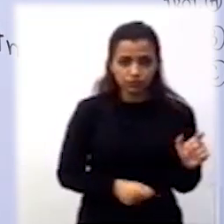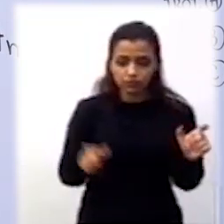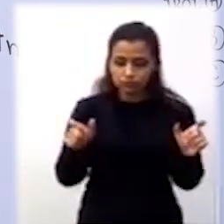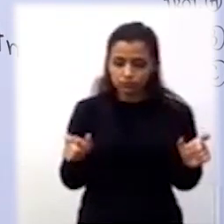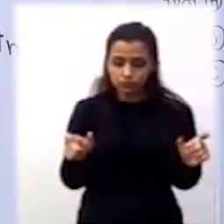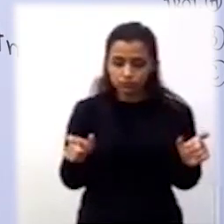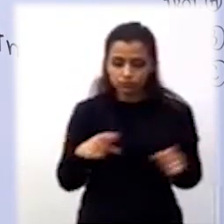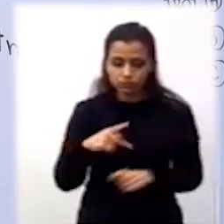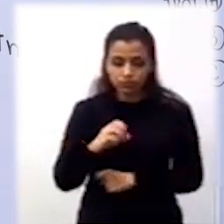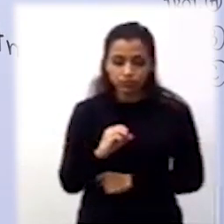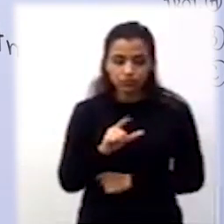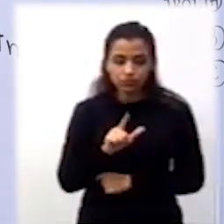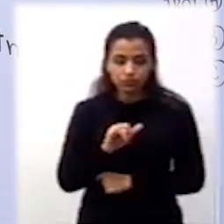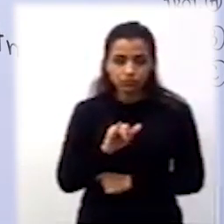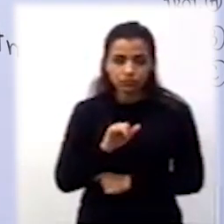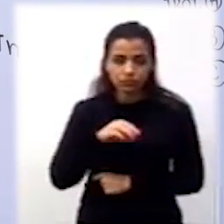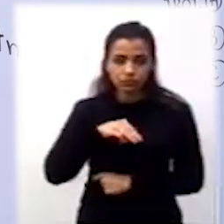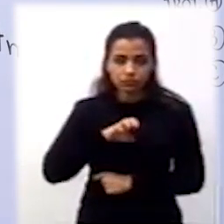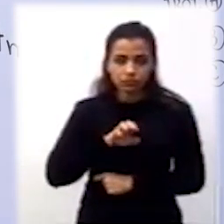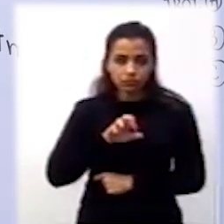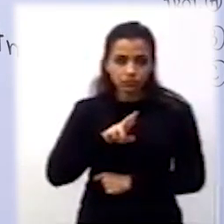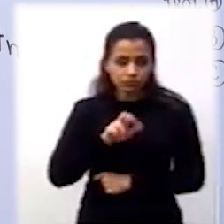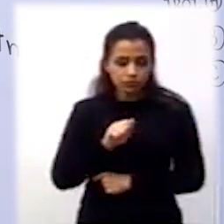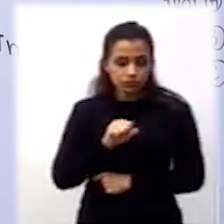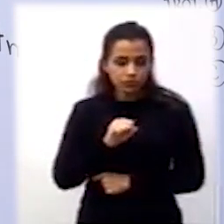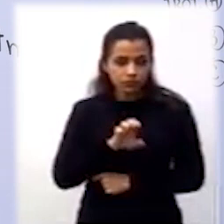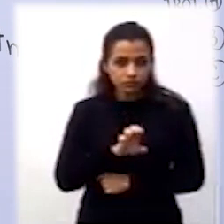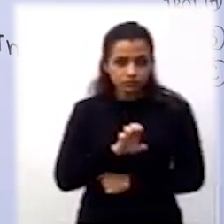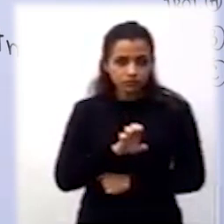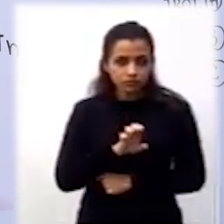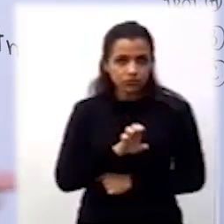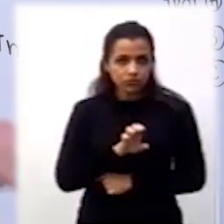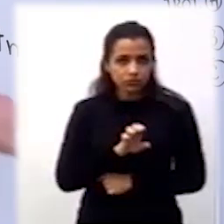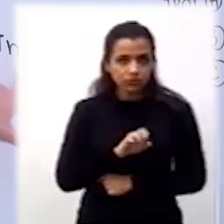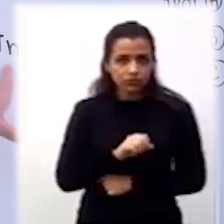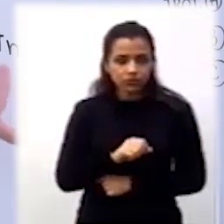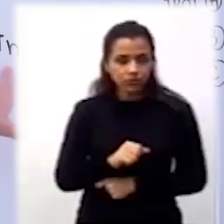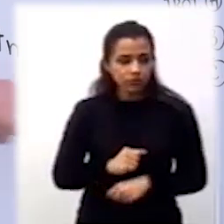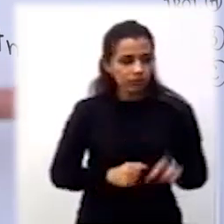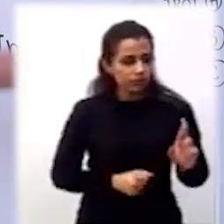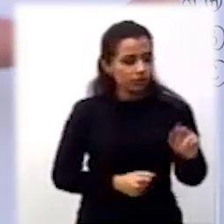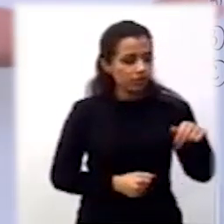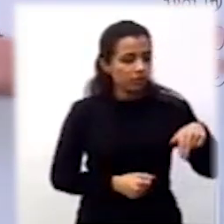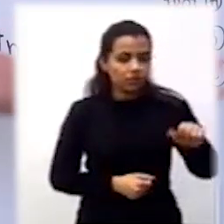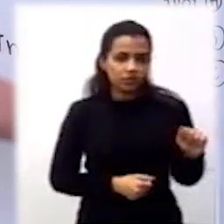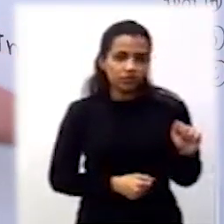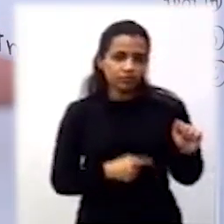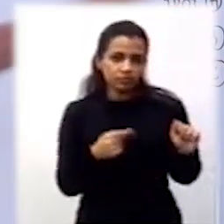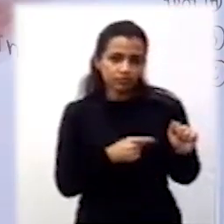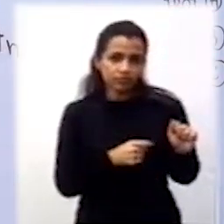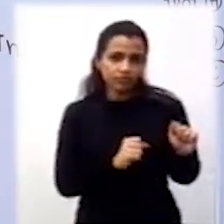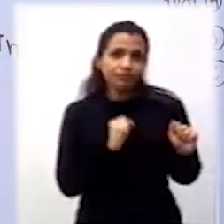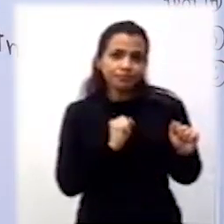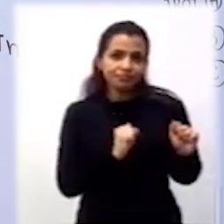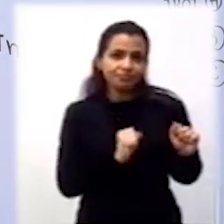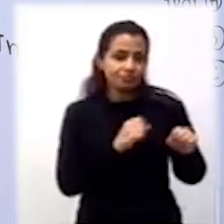polimerase, tá? O RNA, por sua vez, consegue produzir moléculas de proteínas, até